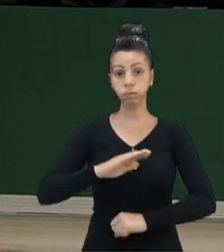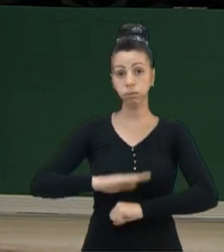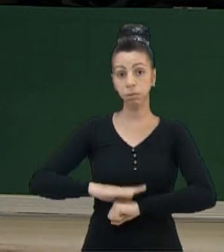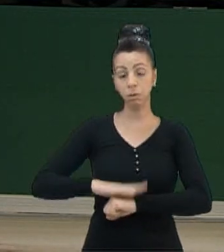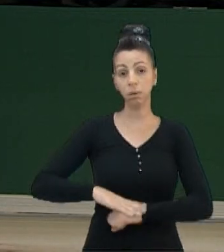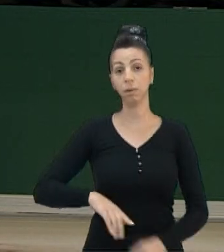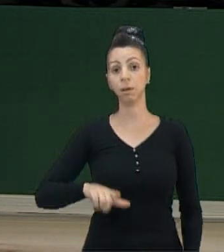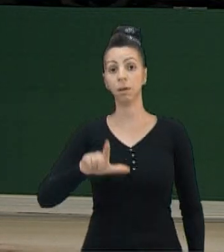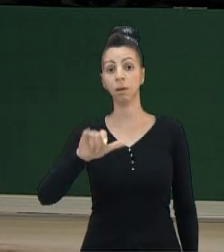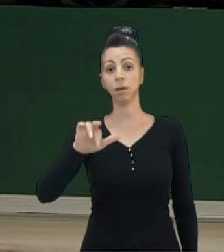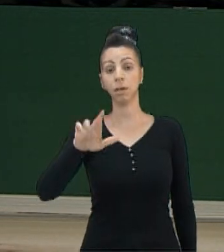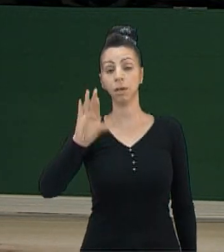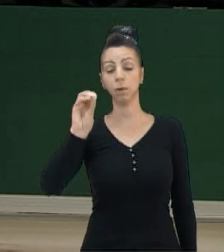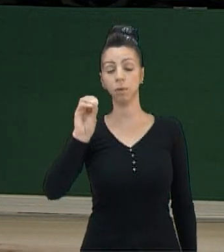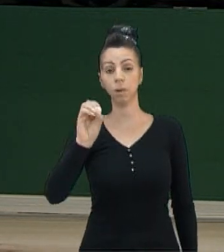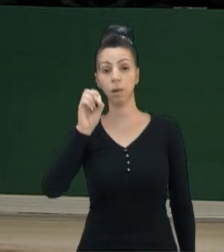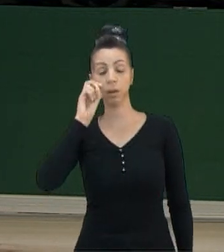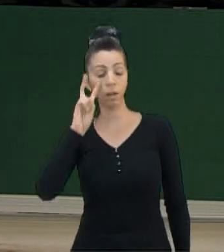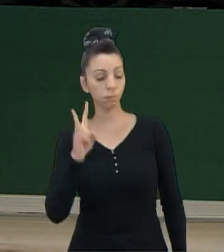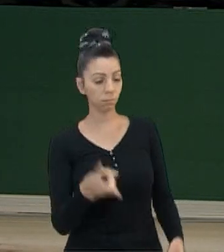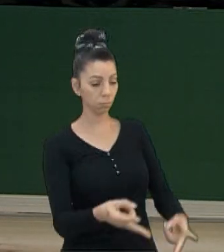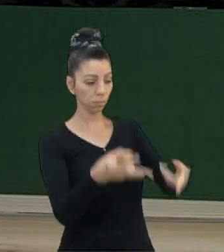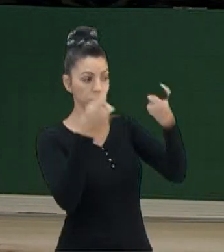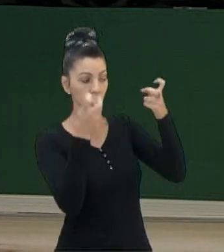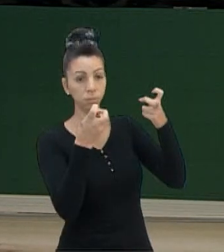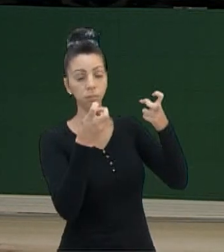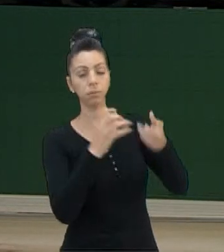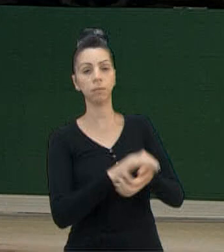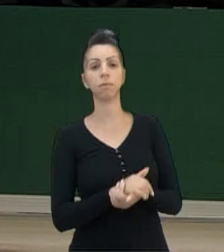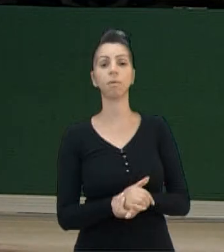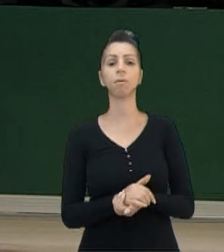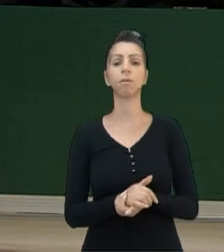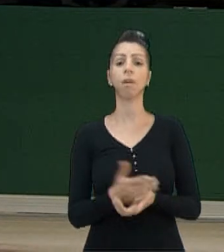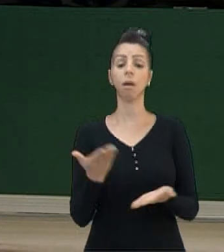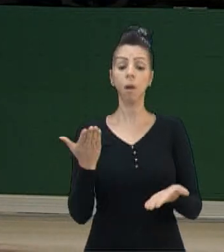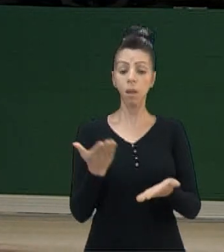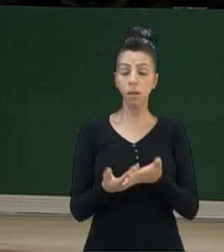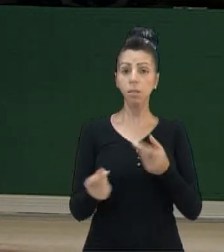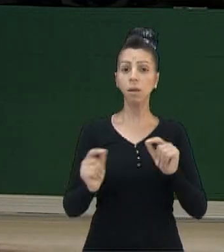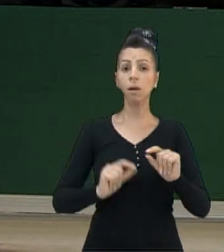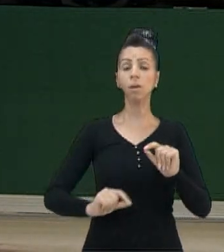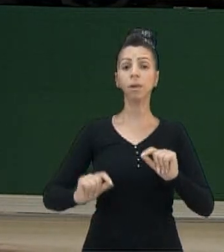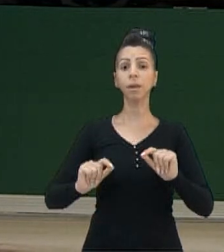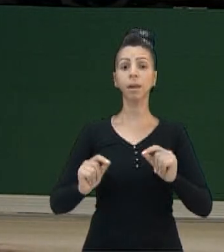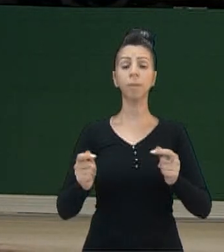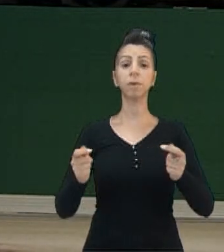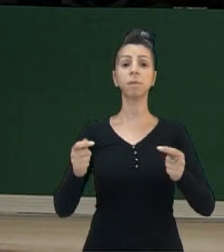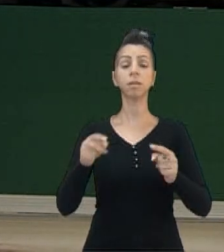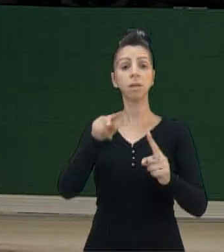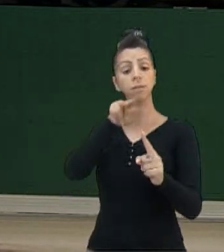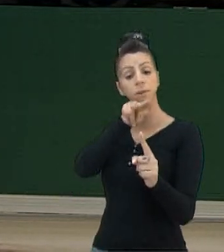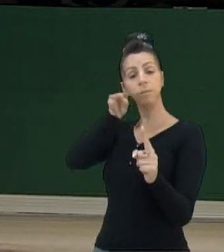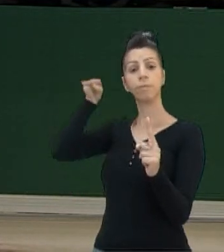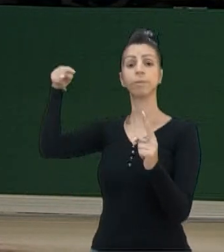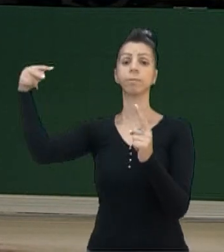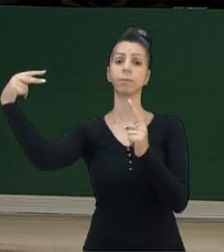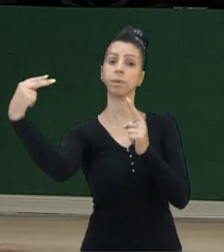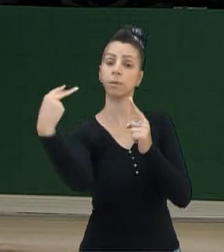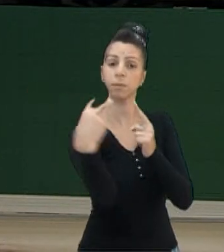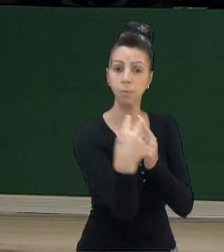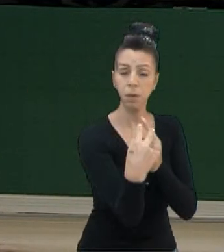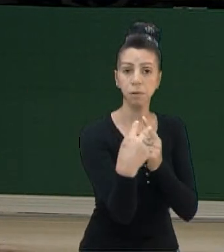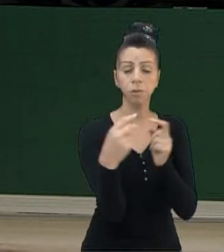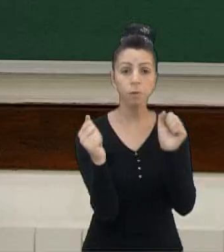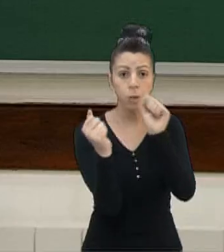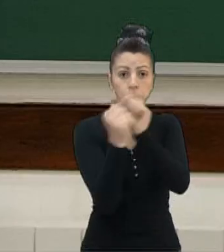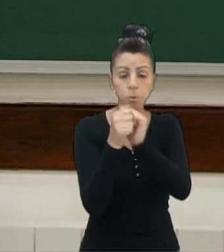que ele está observando, certo? Então, nessa aula eu quero pensar isso com você, esse olhar desse poeta diante da sua